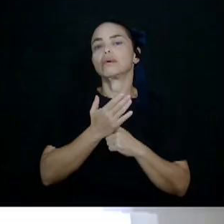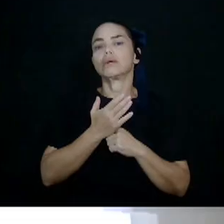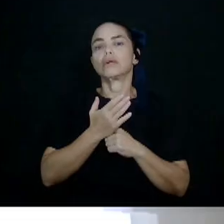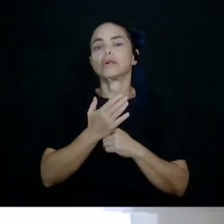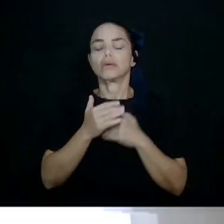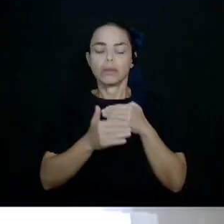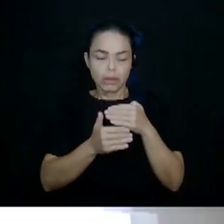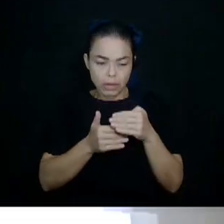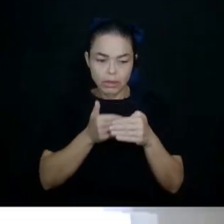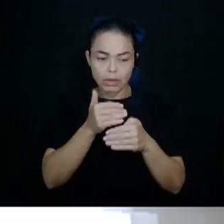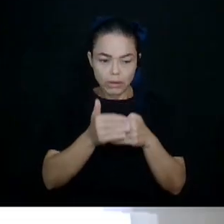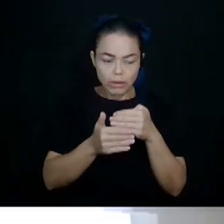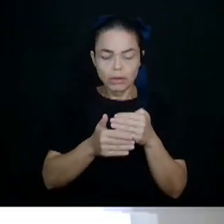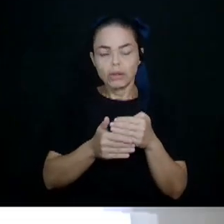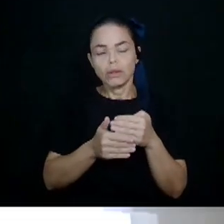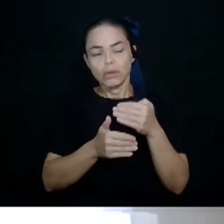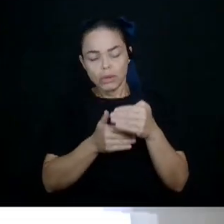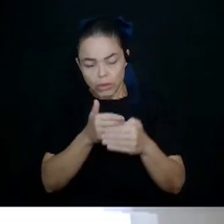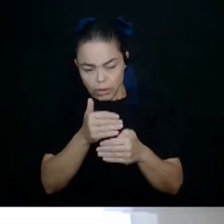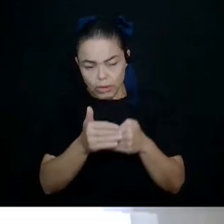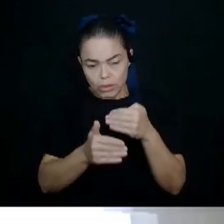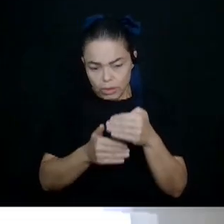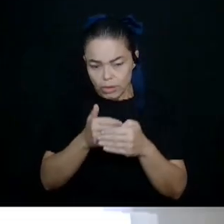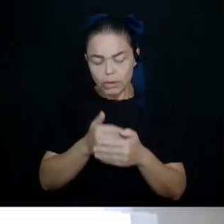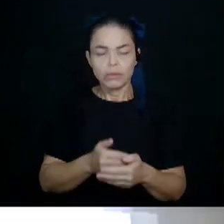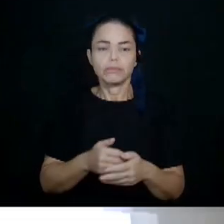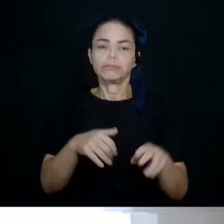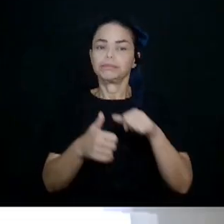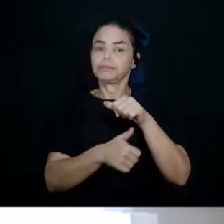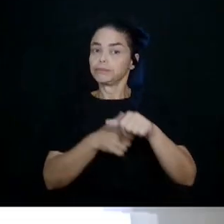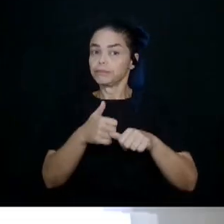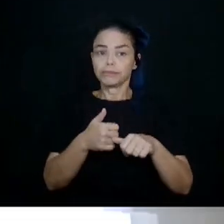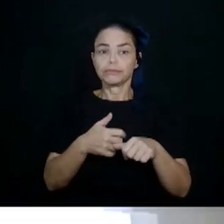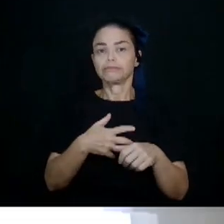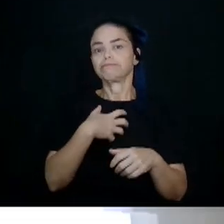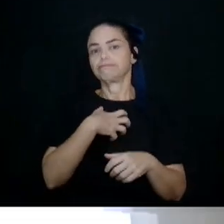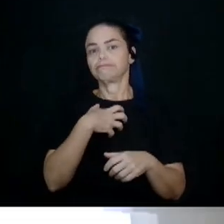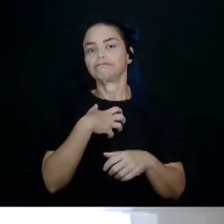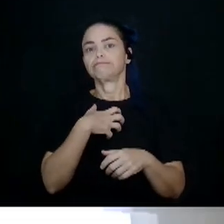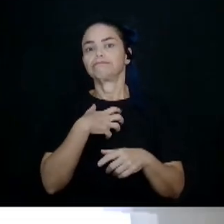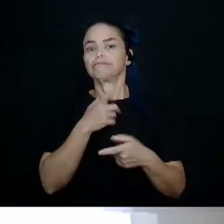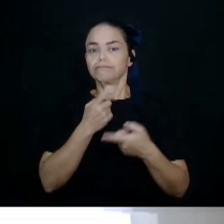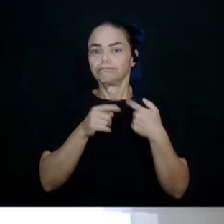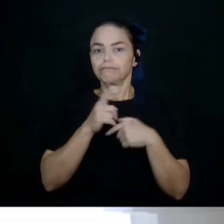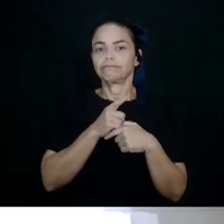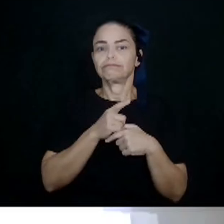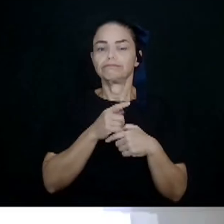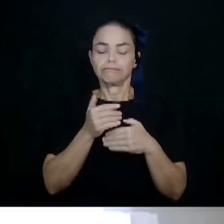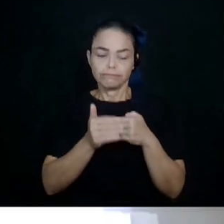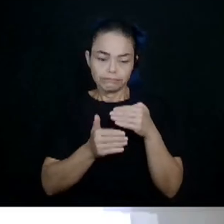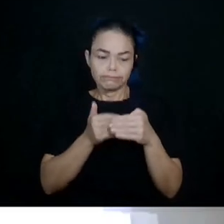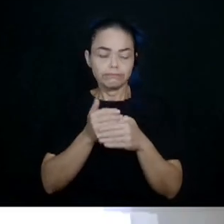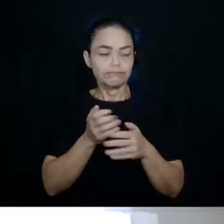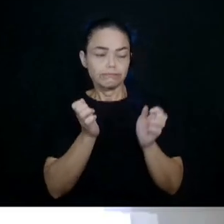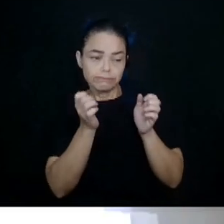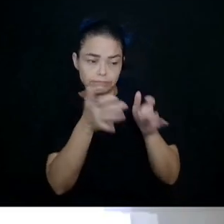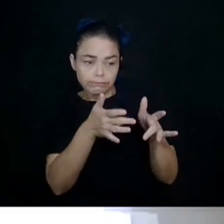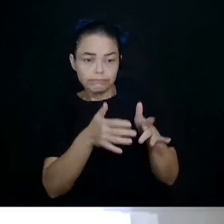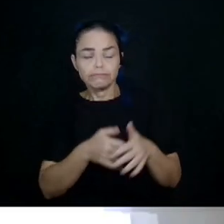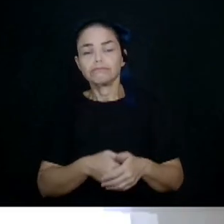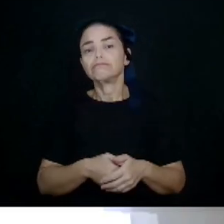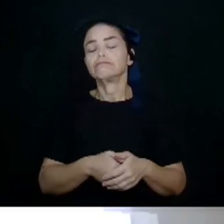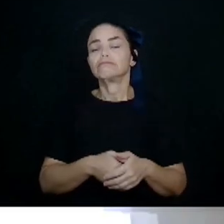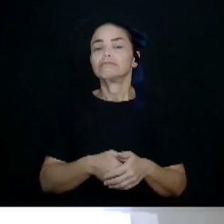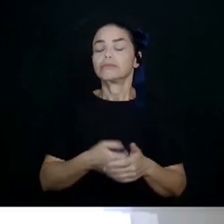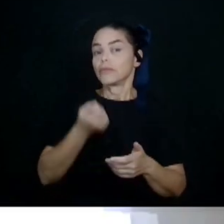de gradualmente e mudando, né, o jeito de lidar com esses objetos e gradualmente ir se desfazendo, ele medicado, ele pode ter